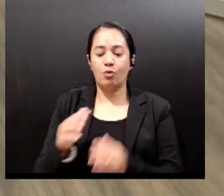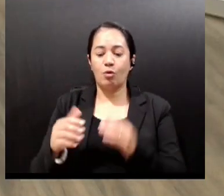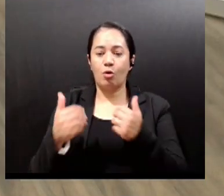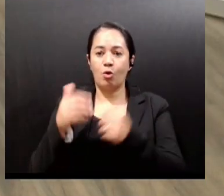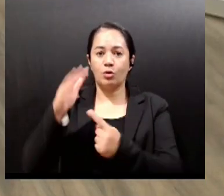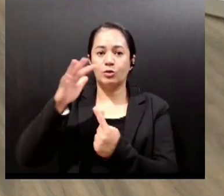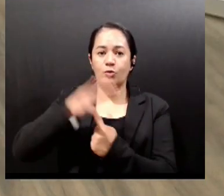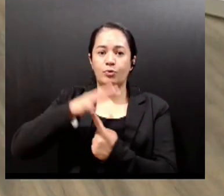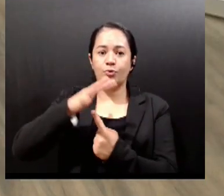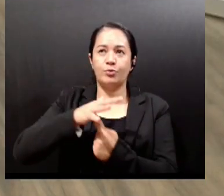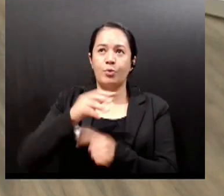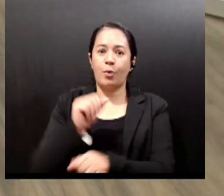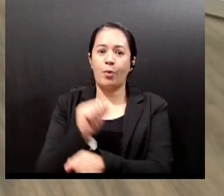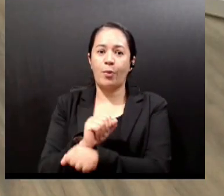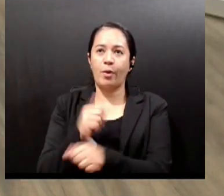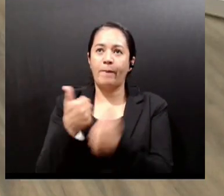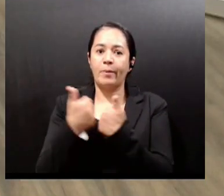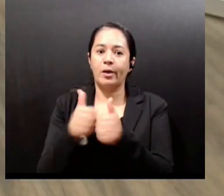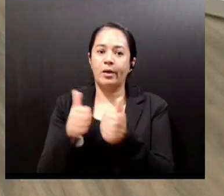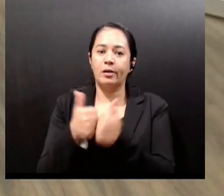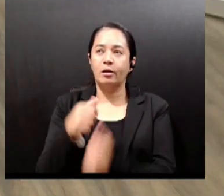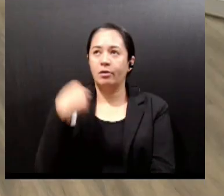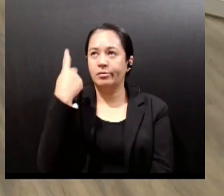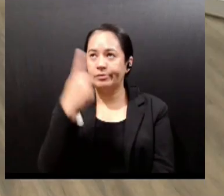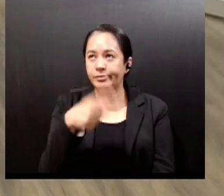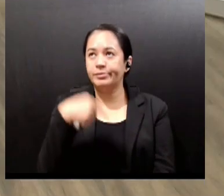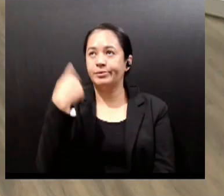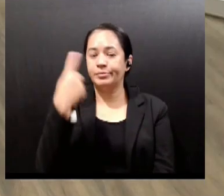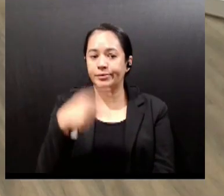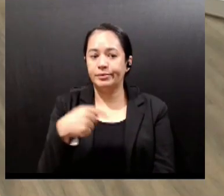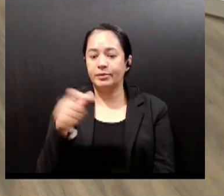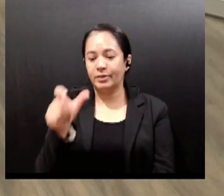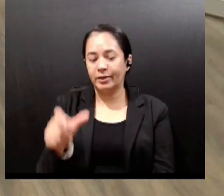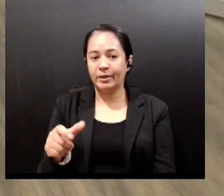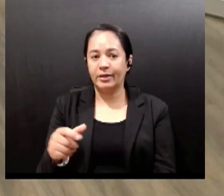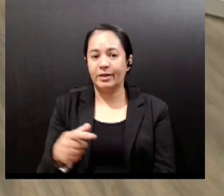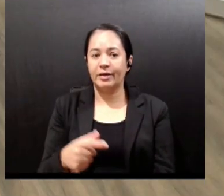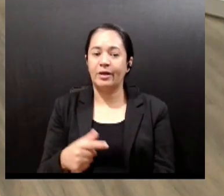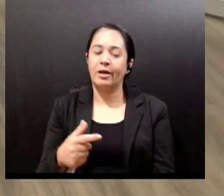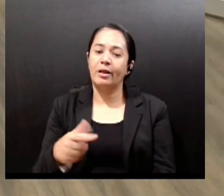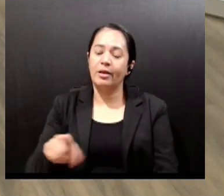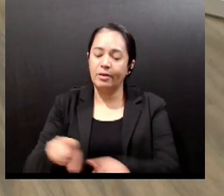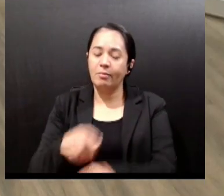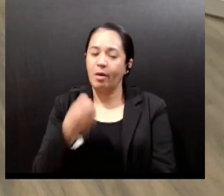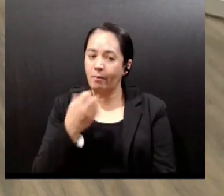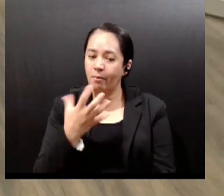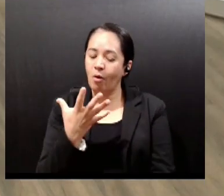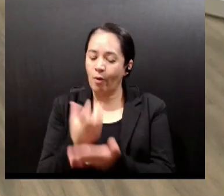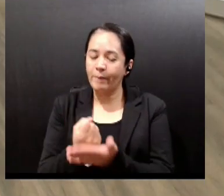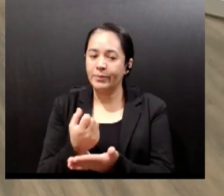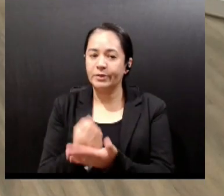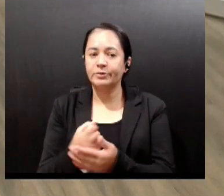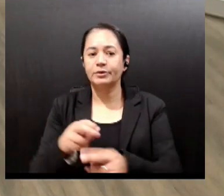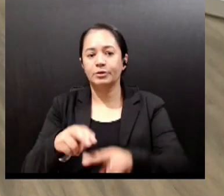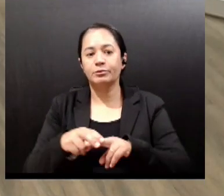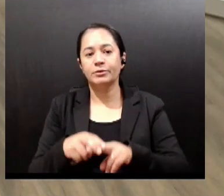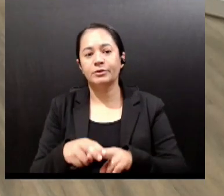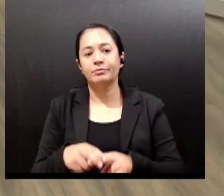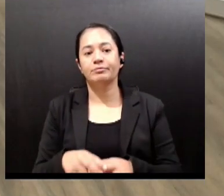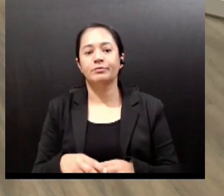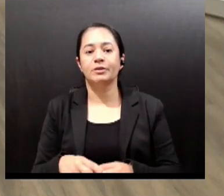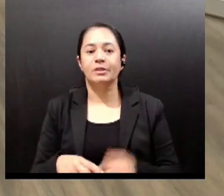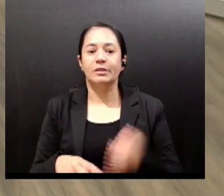esperando horas o ônibus, ela tem essa vantagem de ter o aplicativo. Então, acho que por um outro lado, se a gente olhar de